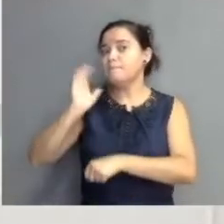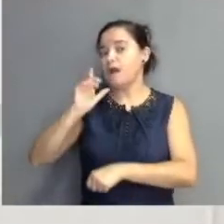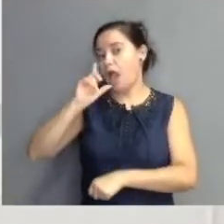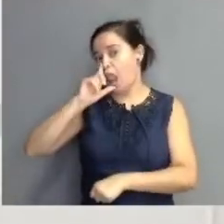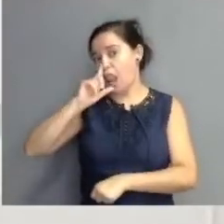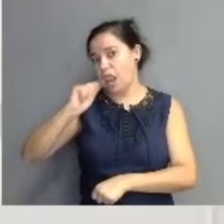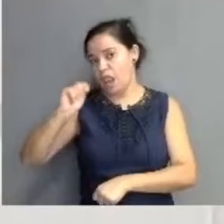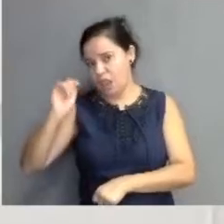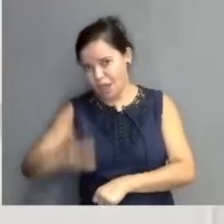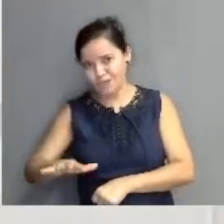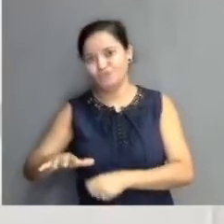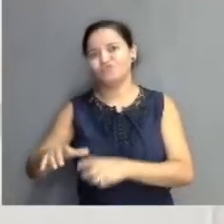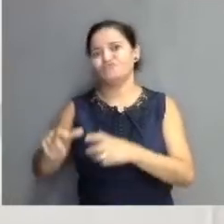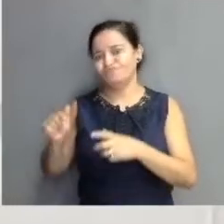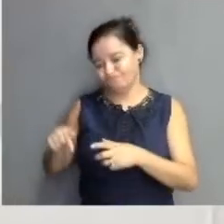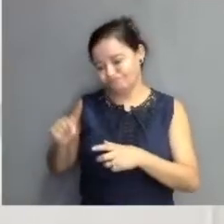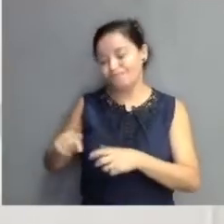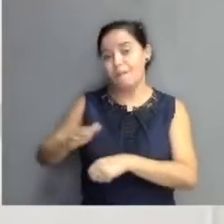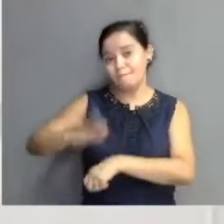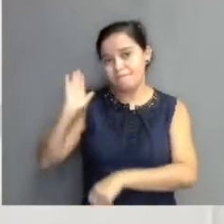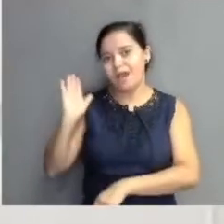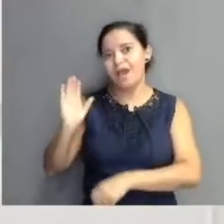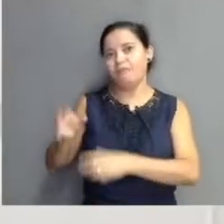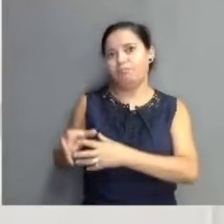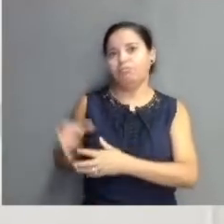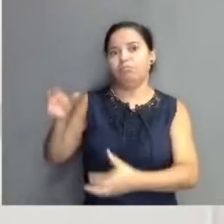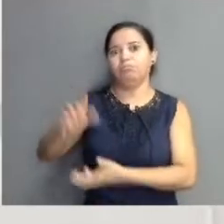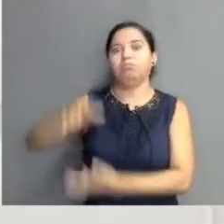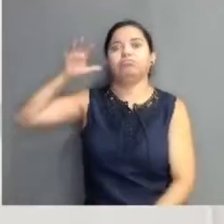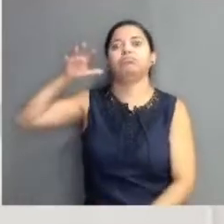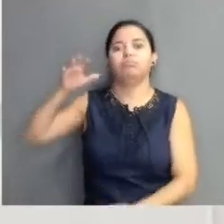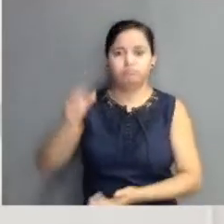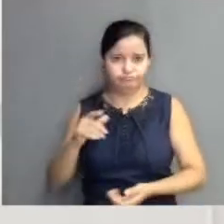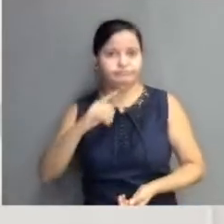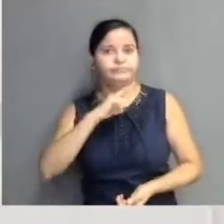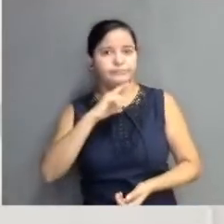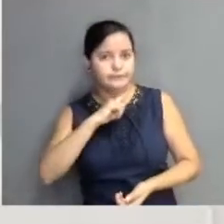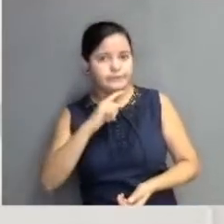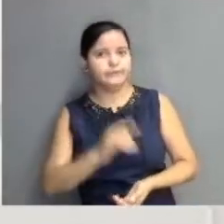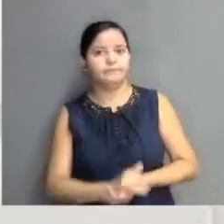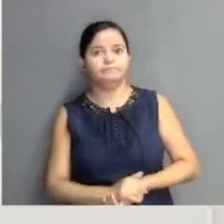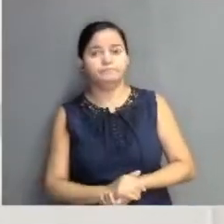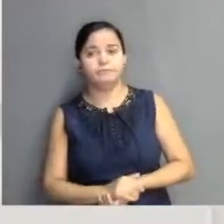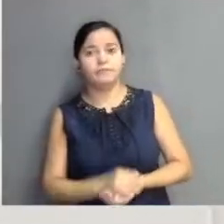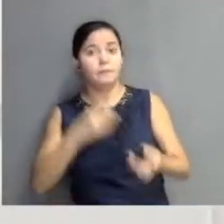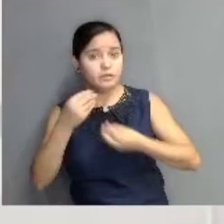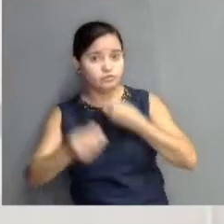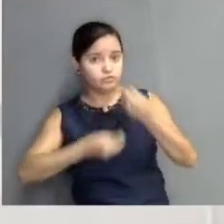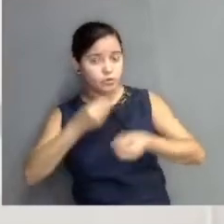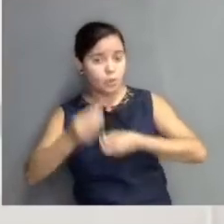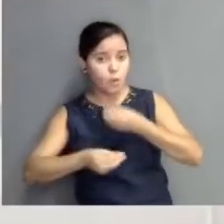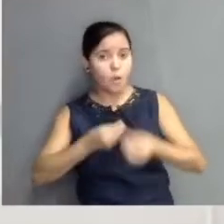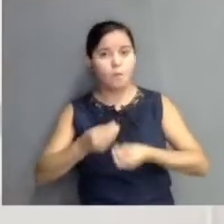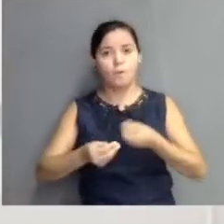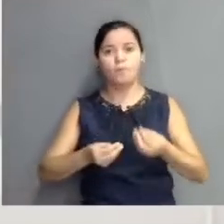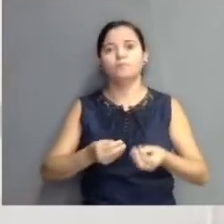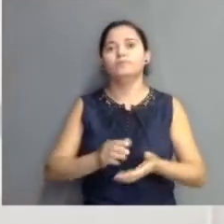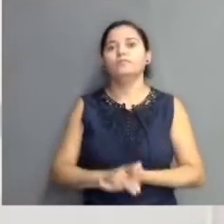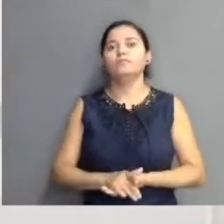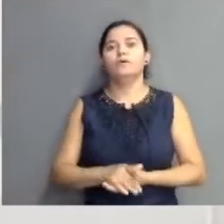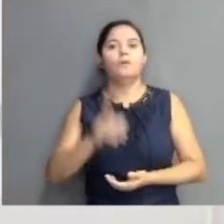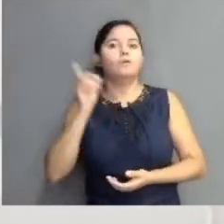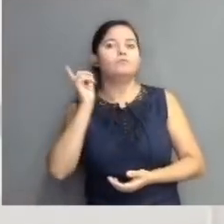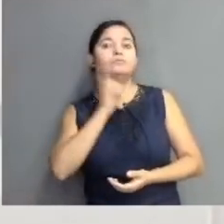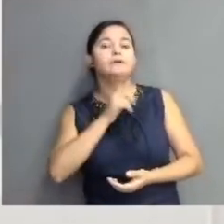quem está, o grande protagonista, o grande top 10 nesse ranking são os americanos. E é uma sociedade